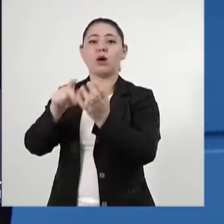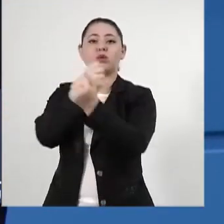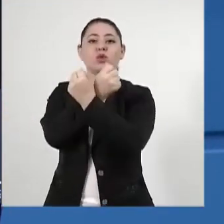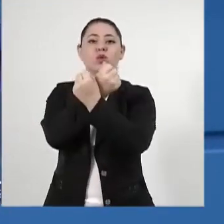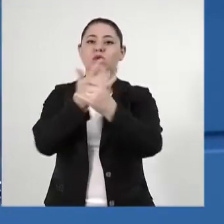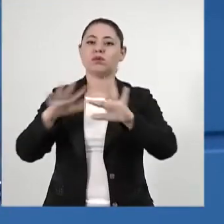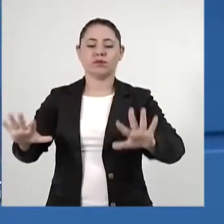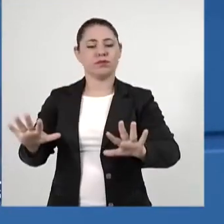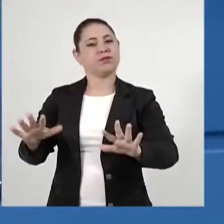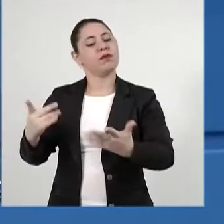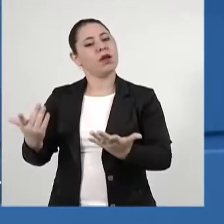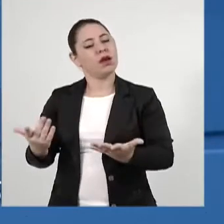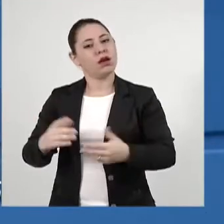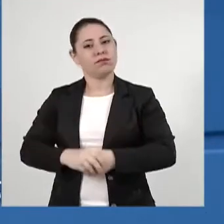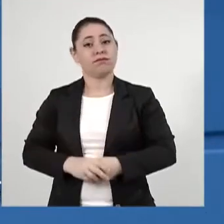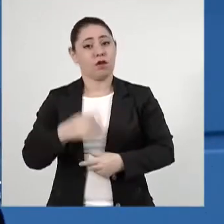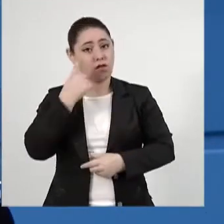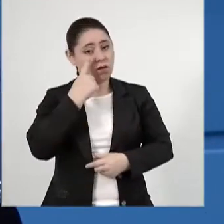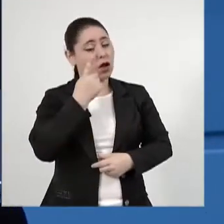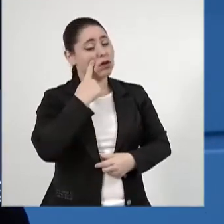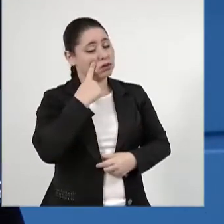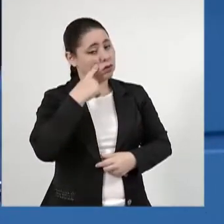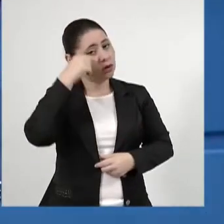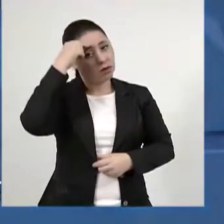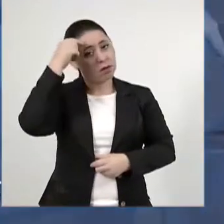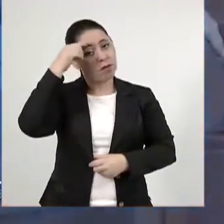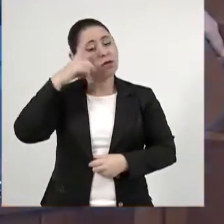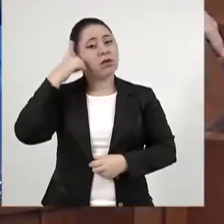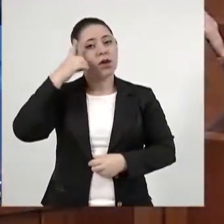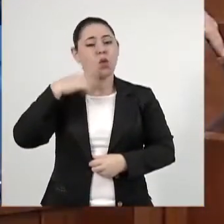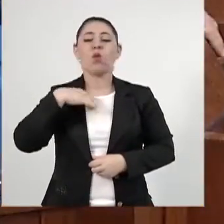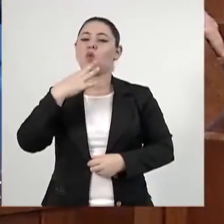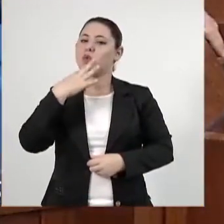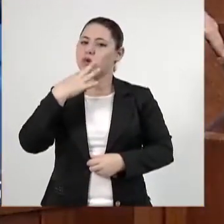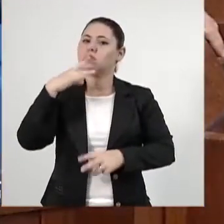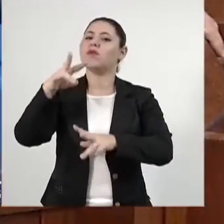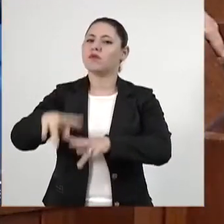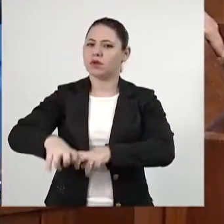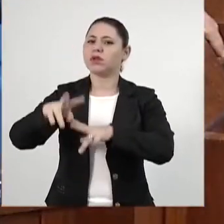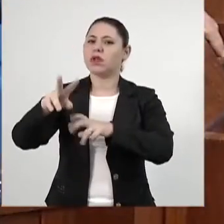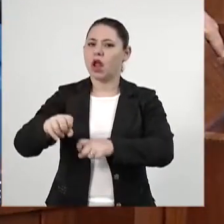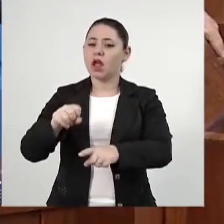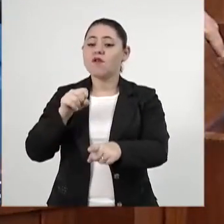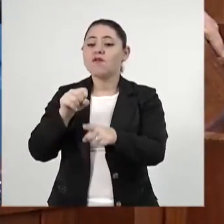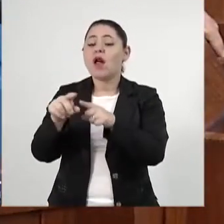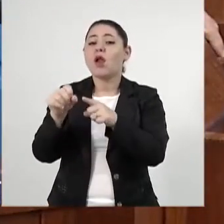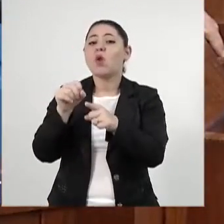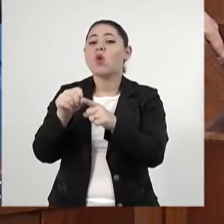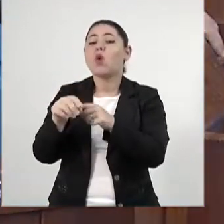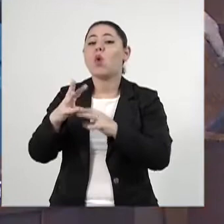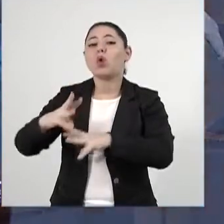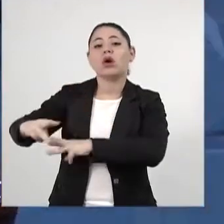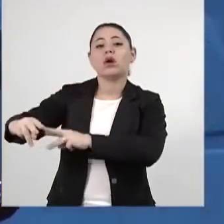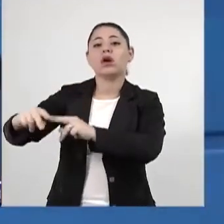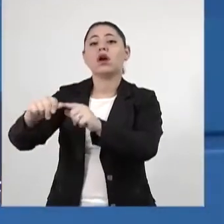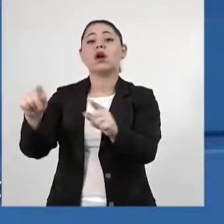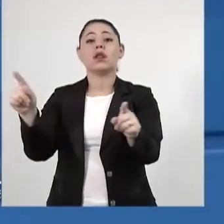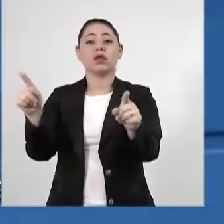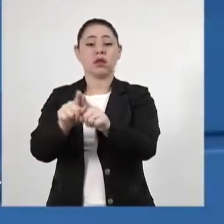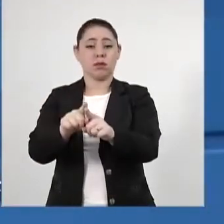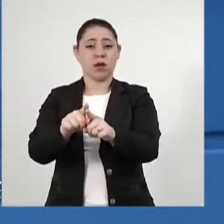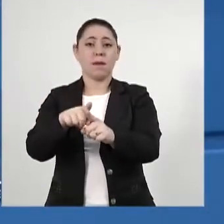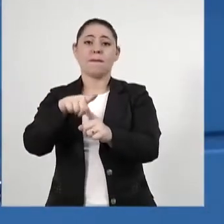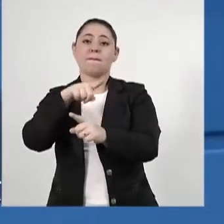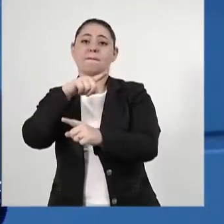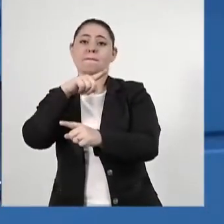agronegócio. Agora, veja bem, deputado Zé Teixeira, eu conheço fazendeiros que arrendam as suas terras e ainda assim moram